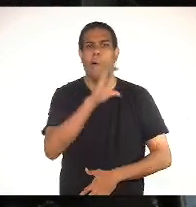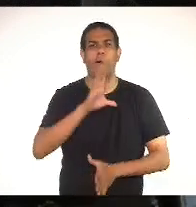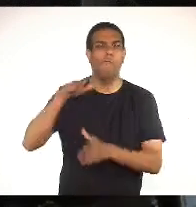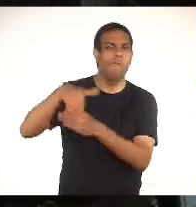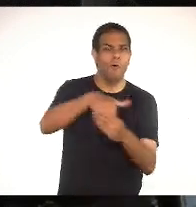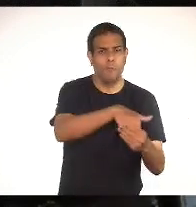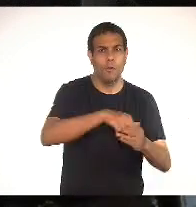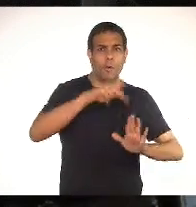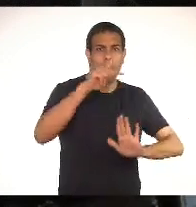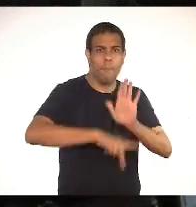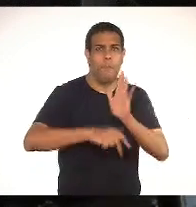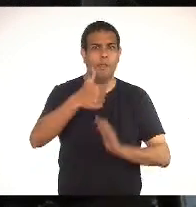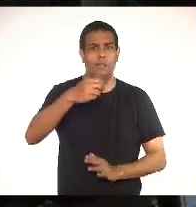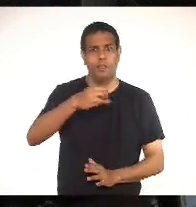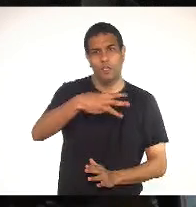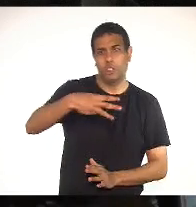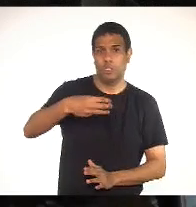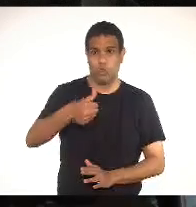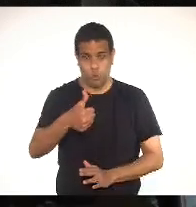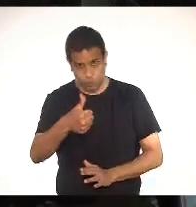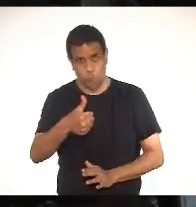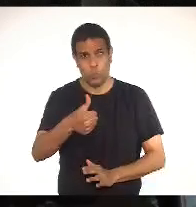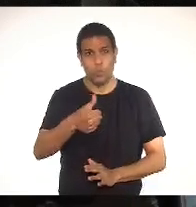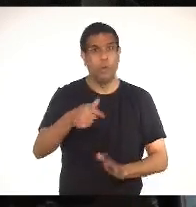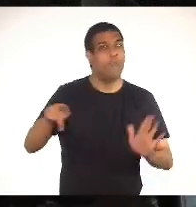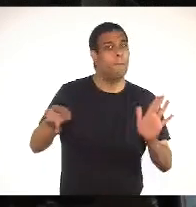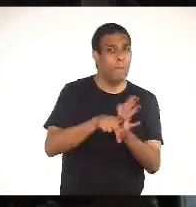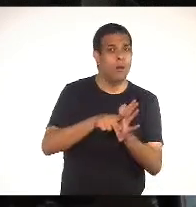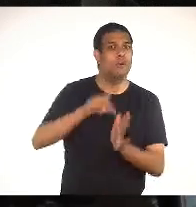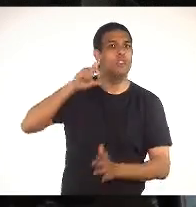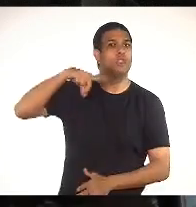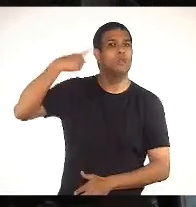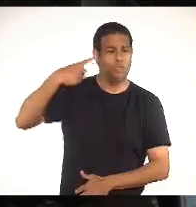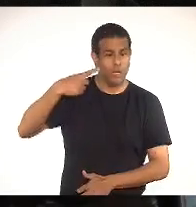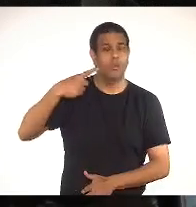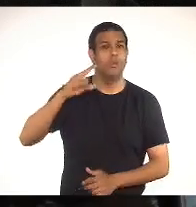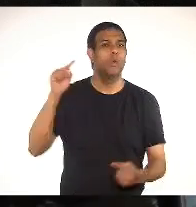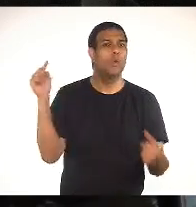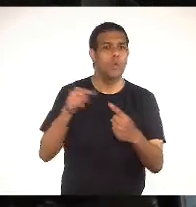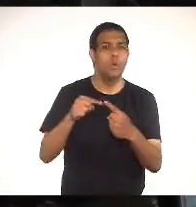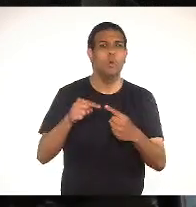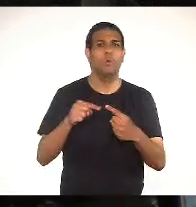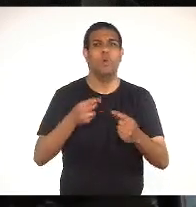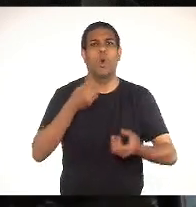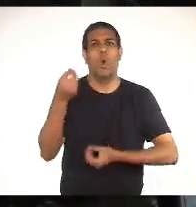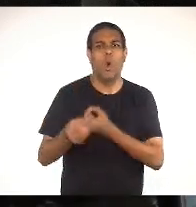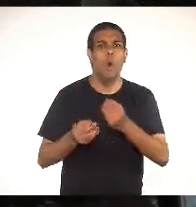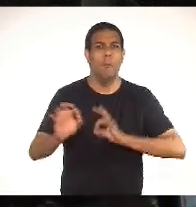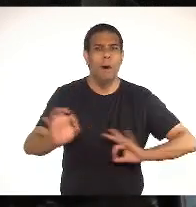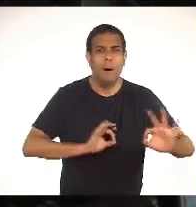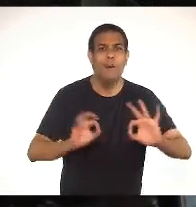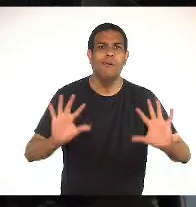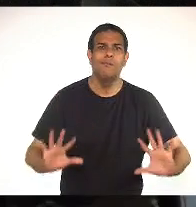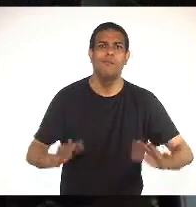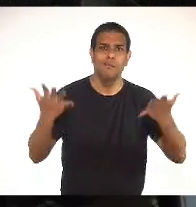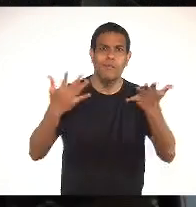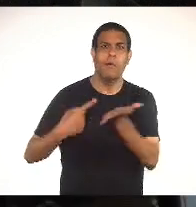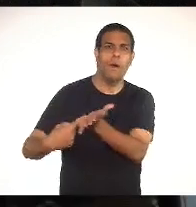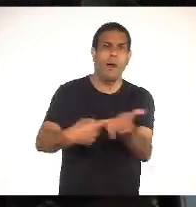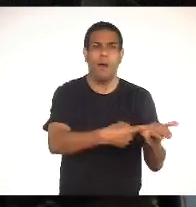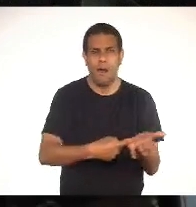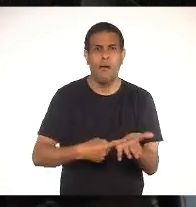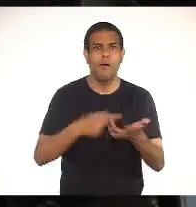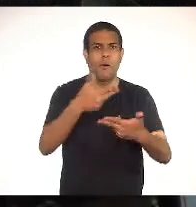única projeto de lei 1031 de 19, de autoria do deputado Gustavo Schmidt, que autoriza o Poder Executivo a celebrar convênios ou